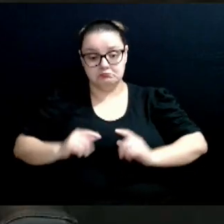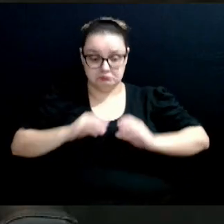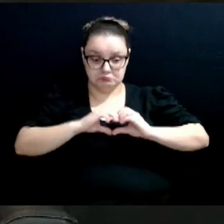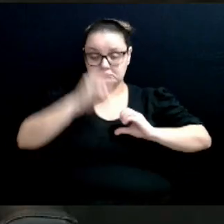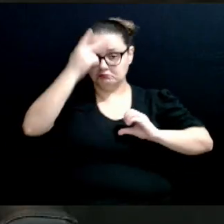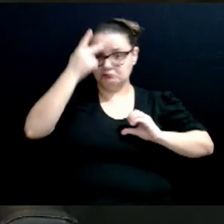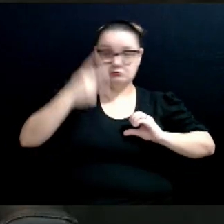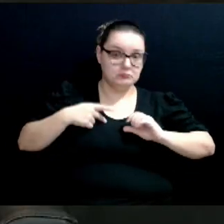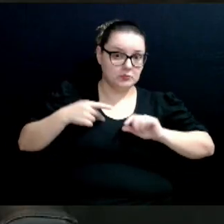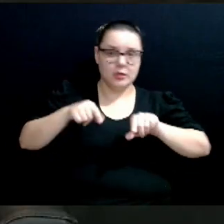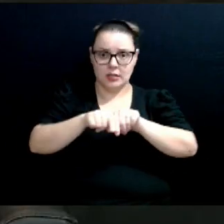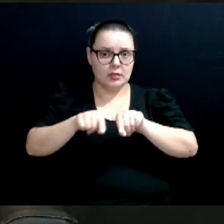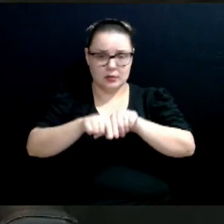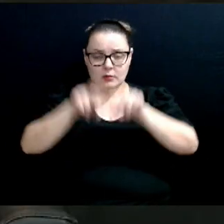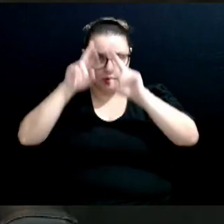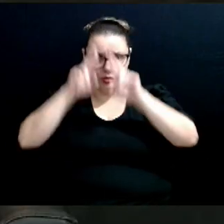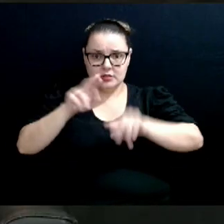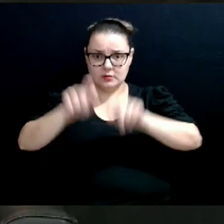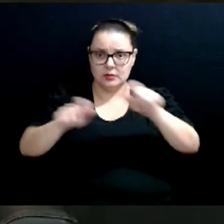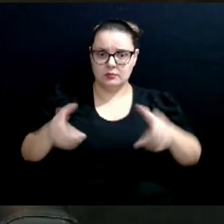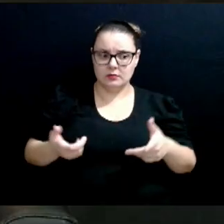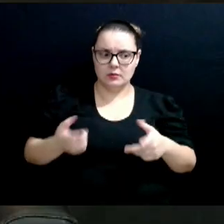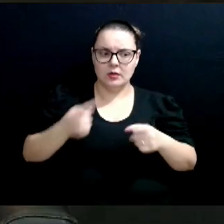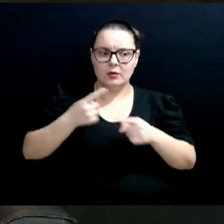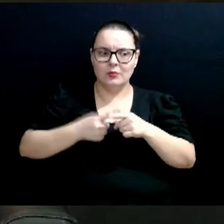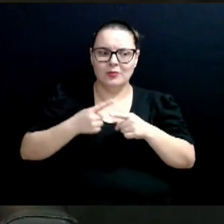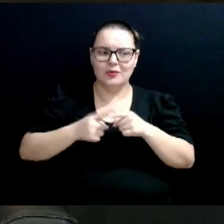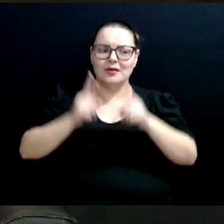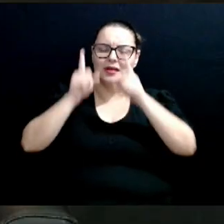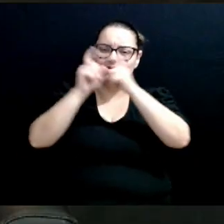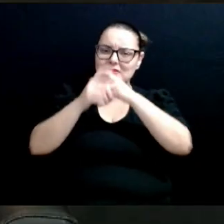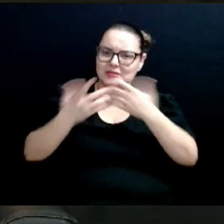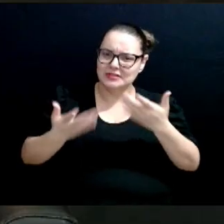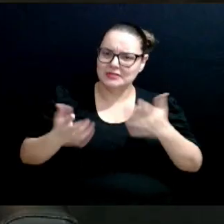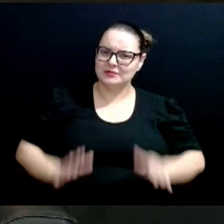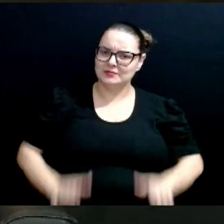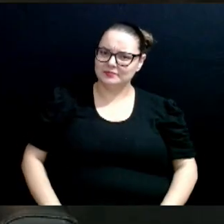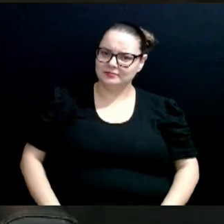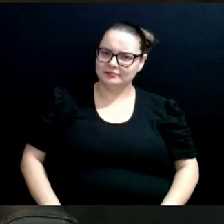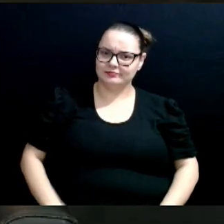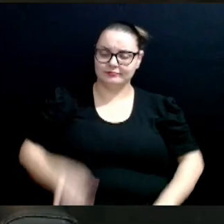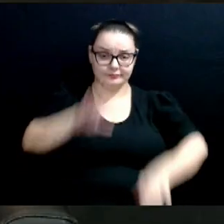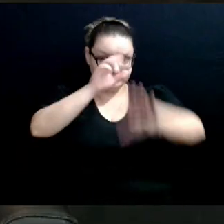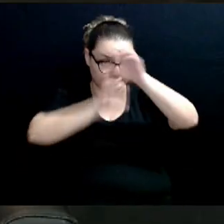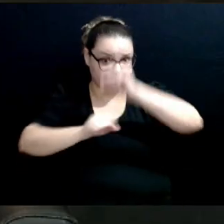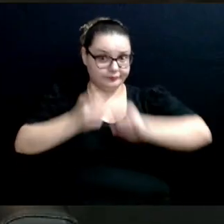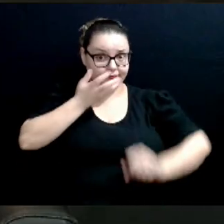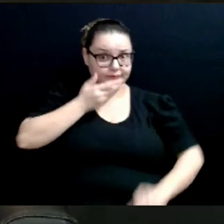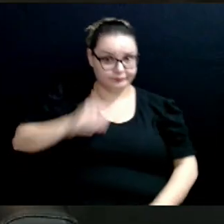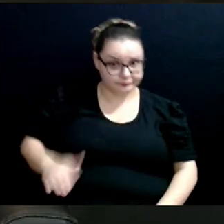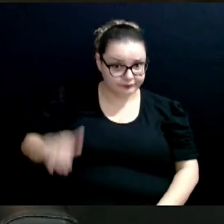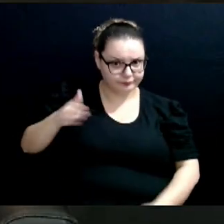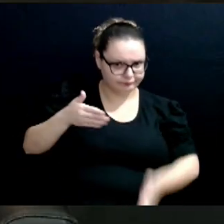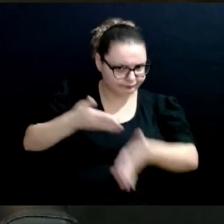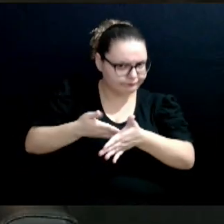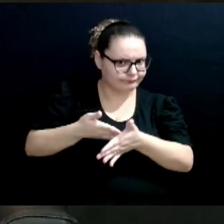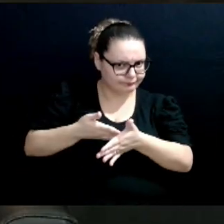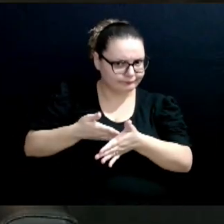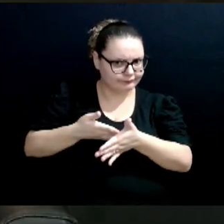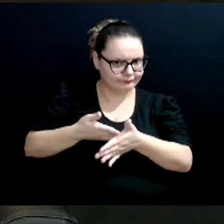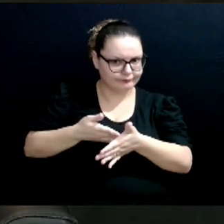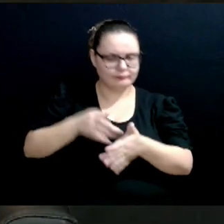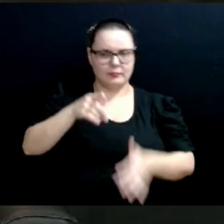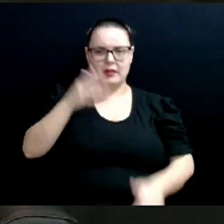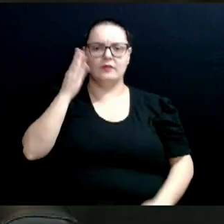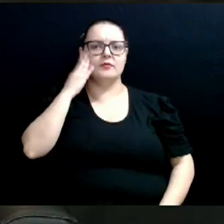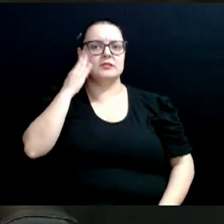respeito com o outro. Mas por que é tão difícil? Será que aprendemos desde cedo a lidar com os limites? Você sabe impor o